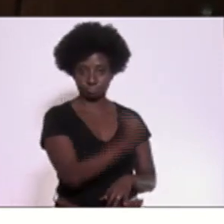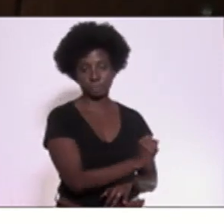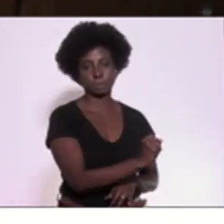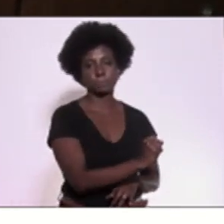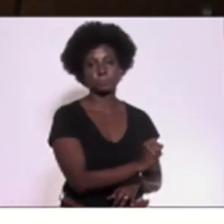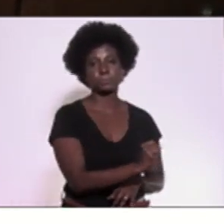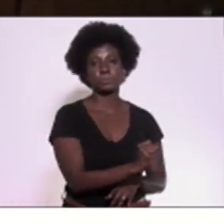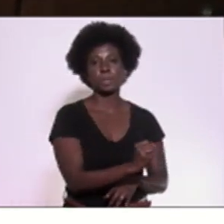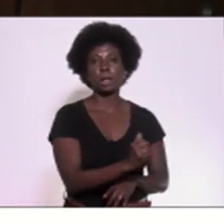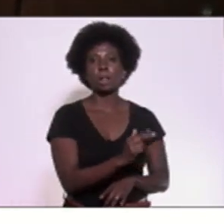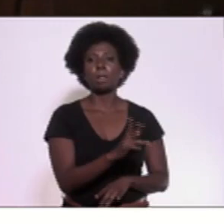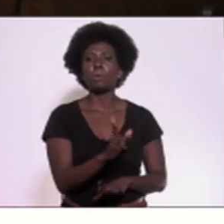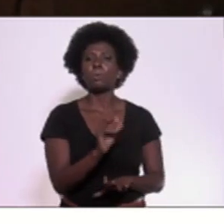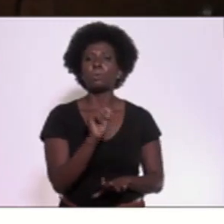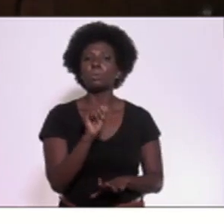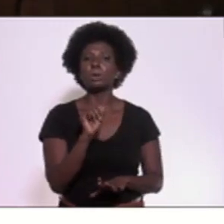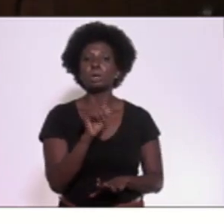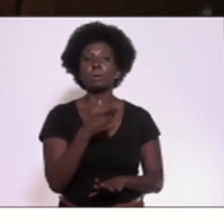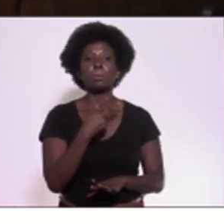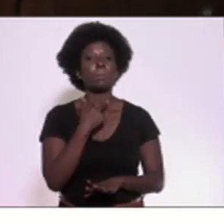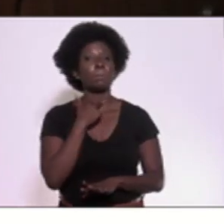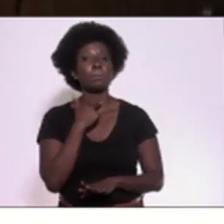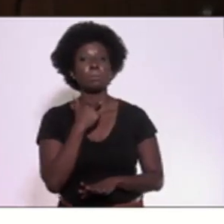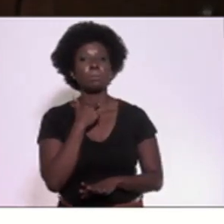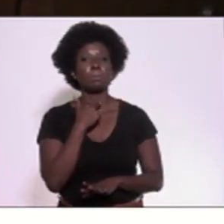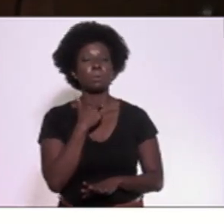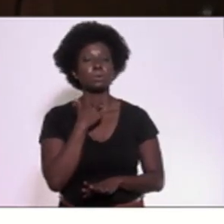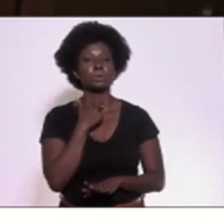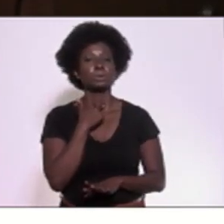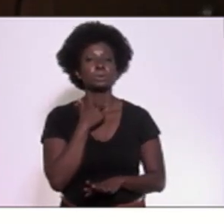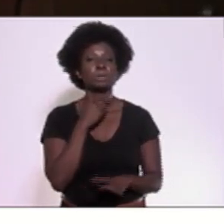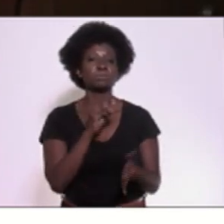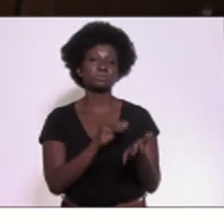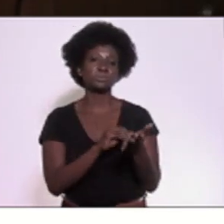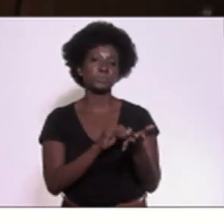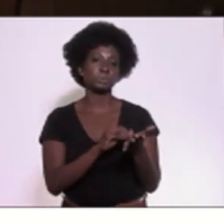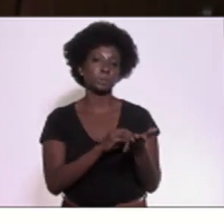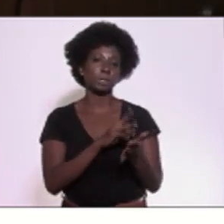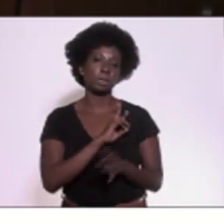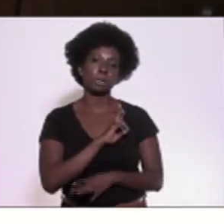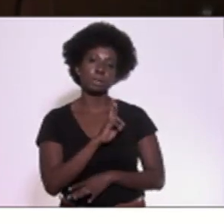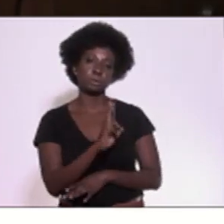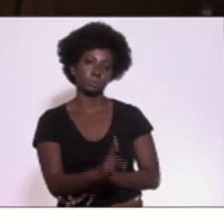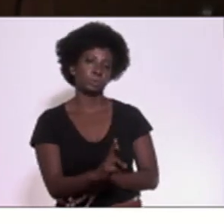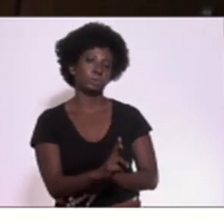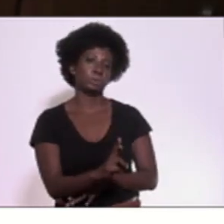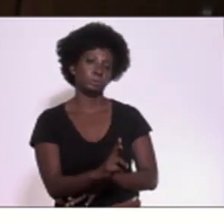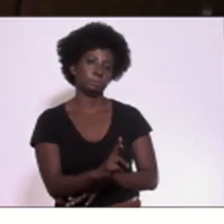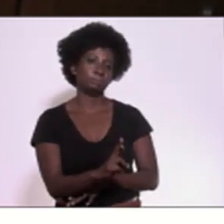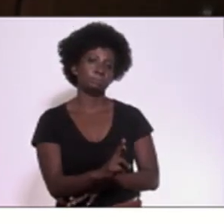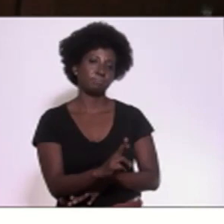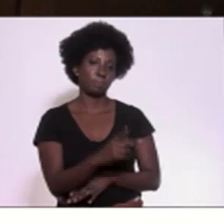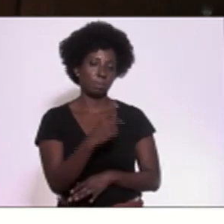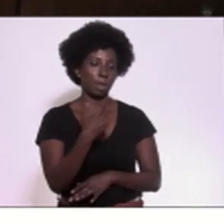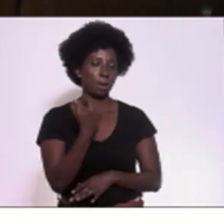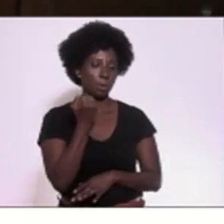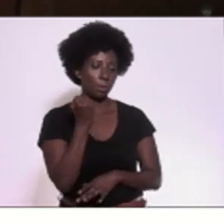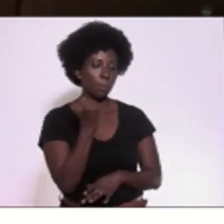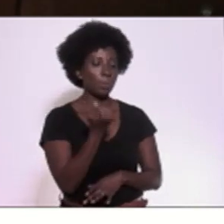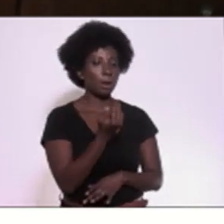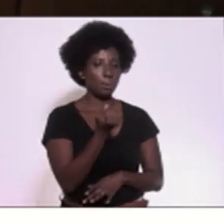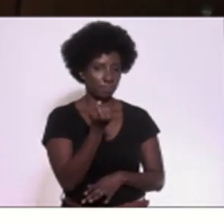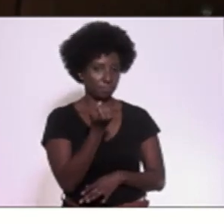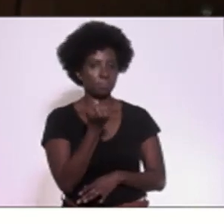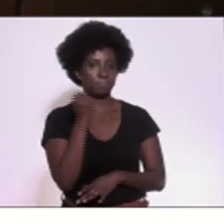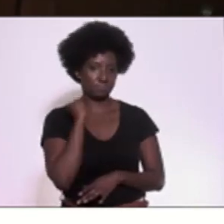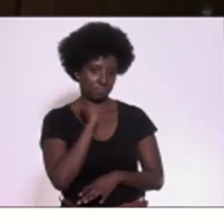é continuarmos sem respostas para mais um crime bárbaro contra quem luta por melhores